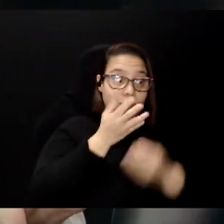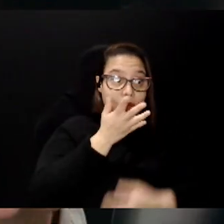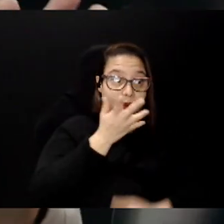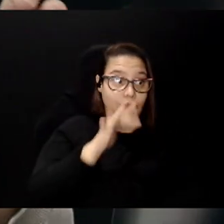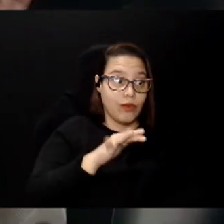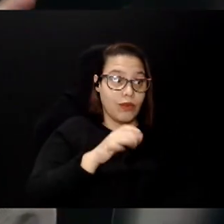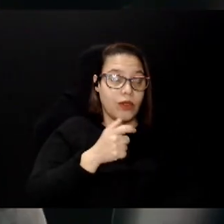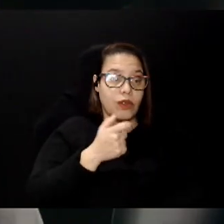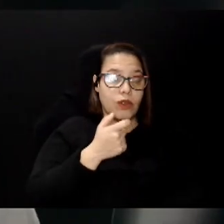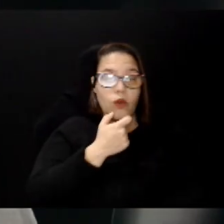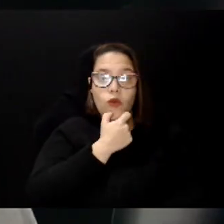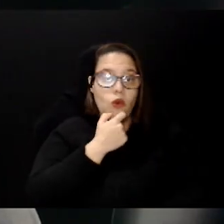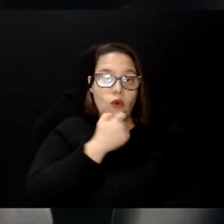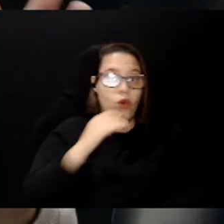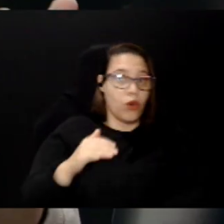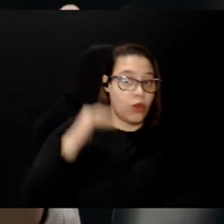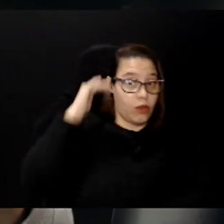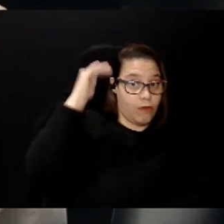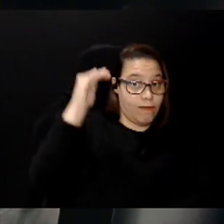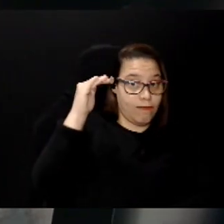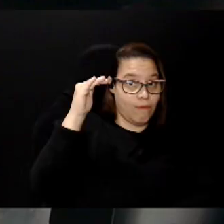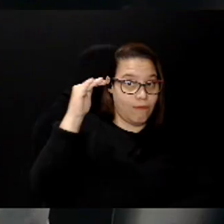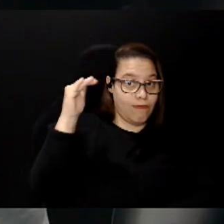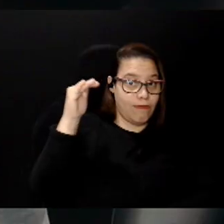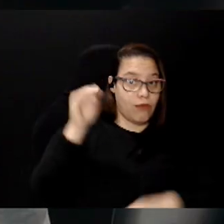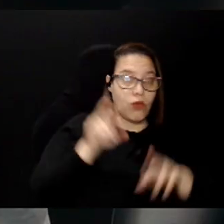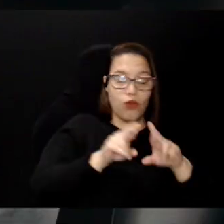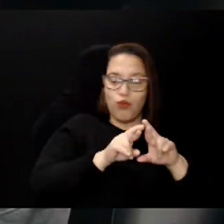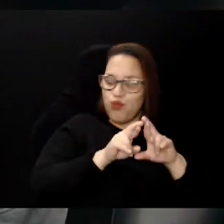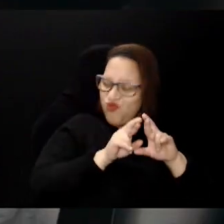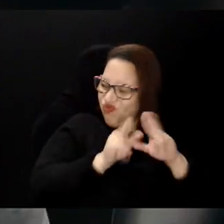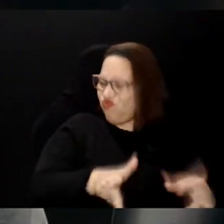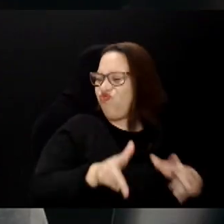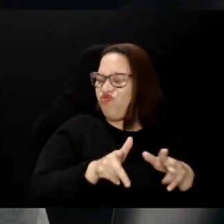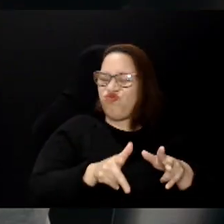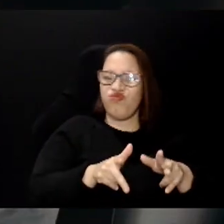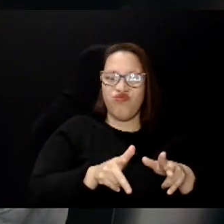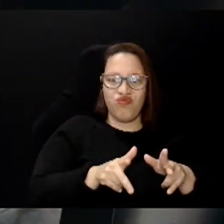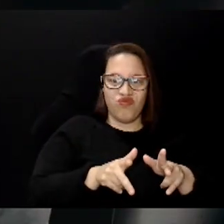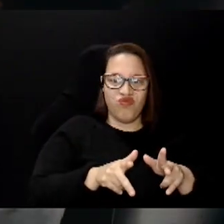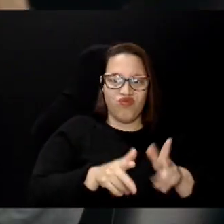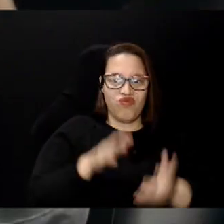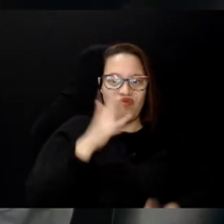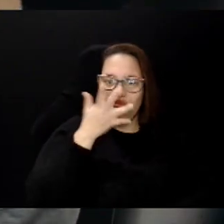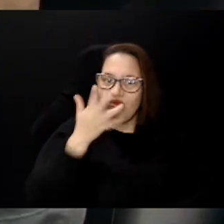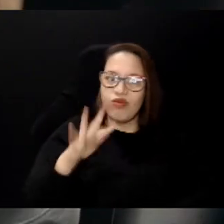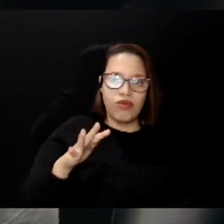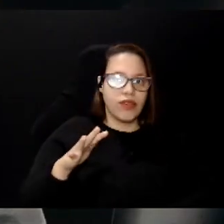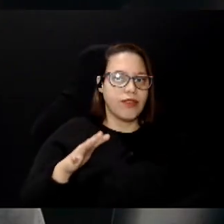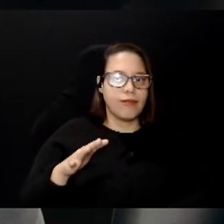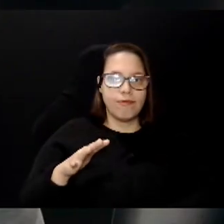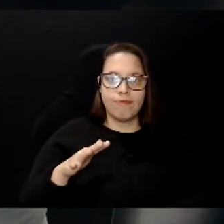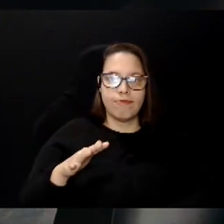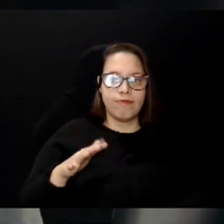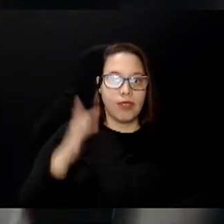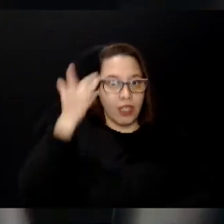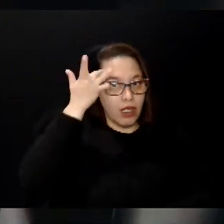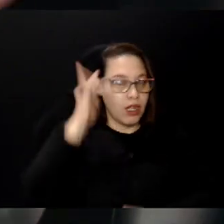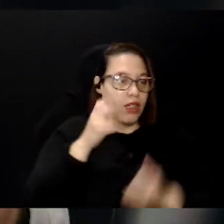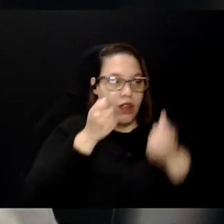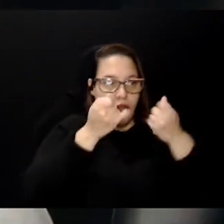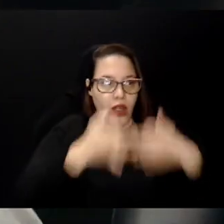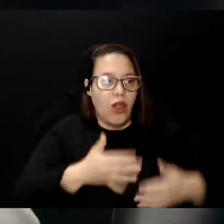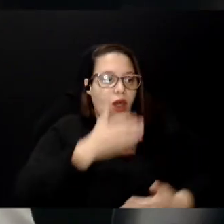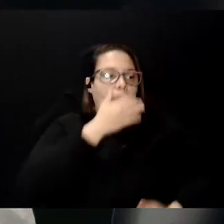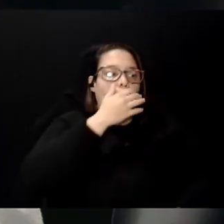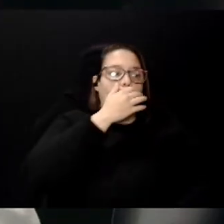adulto aprende um idioma. Verdade. São coisas completamente diferentes. Criança tá com... Eu não sei explicar